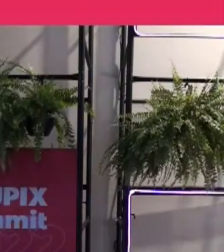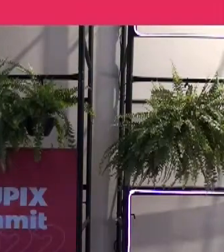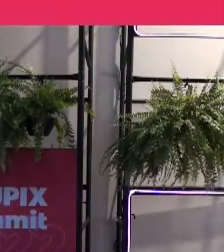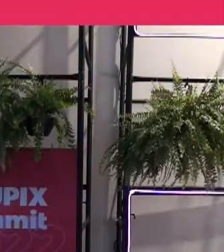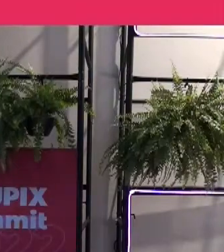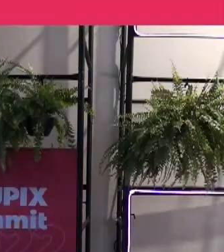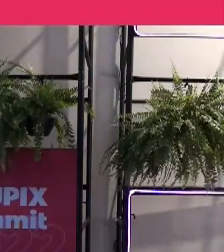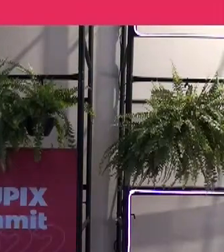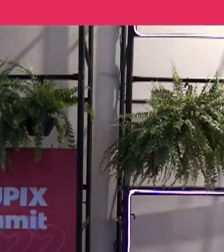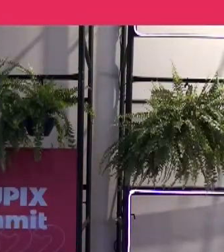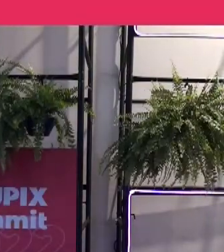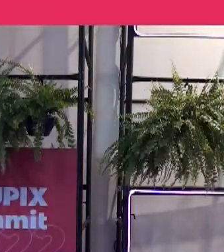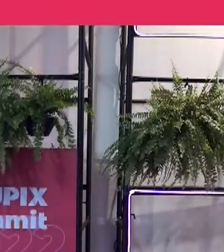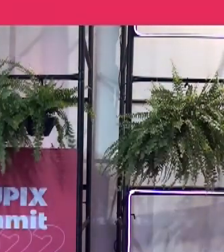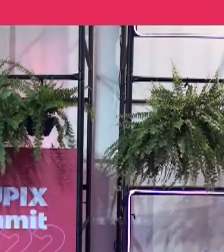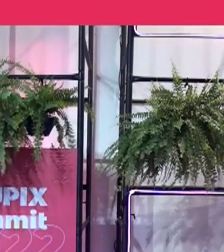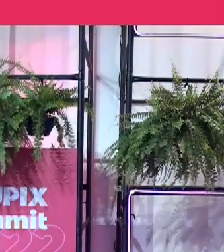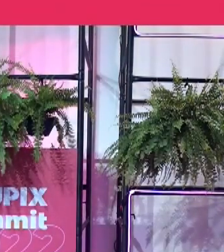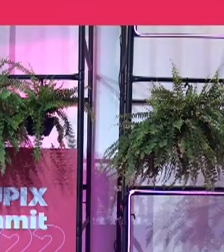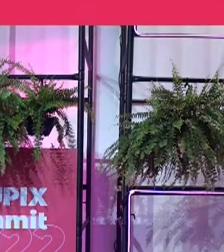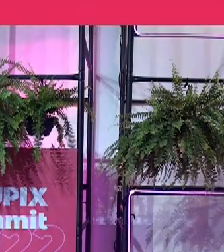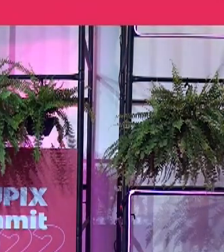Boa tarde, tudo bem?